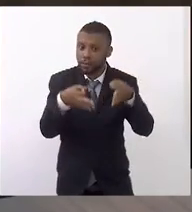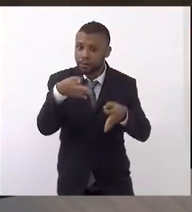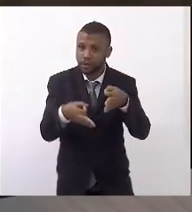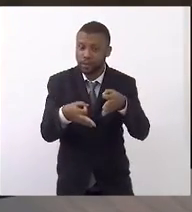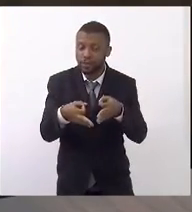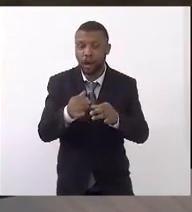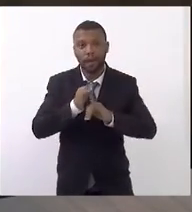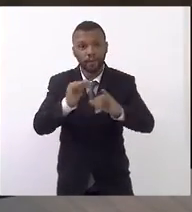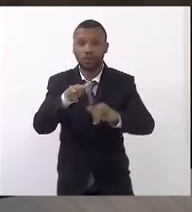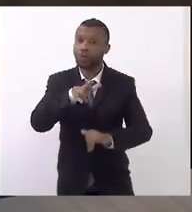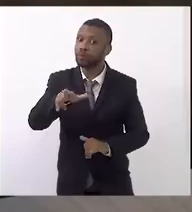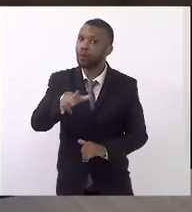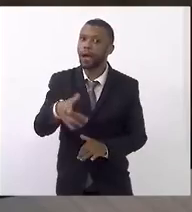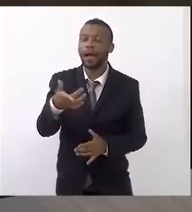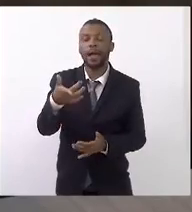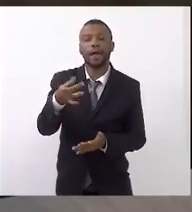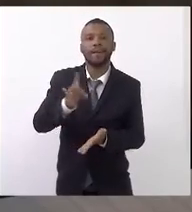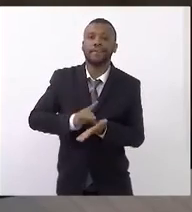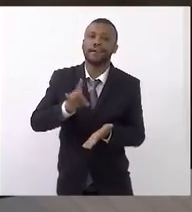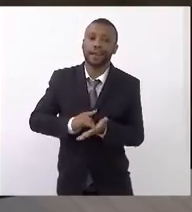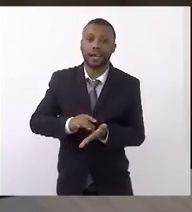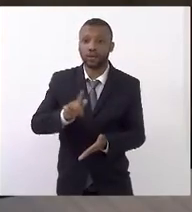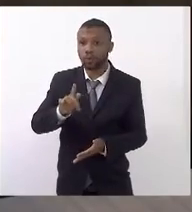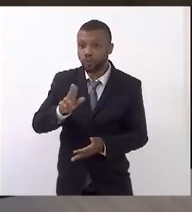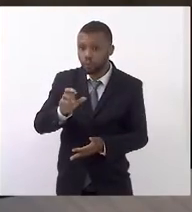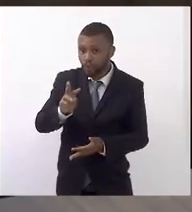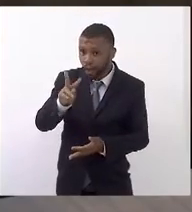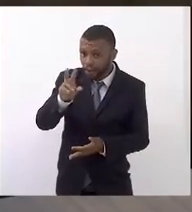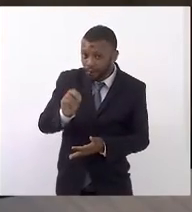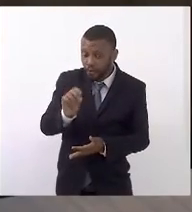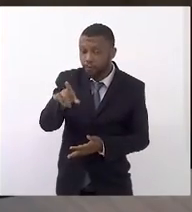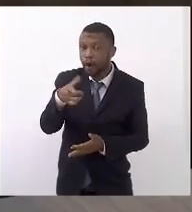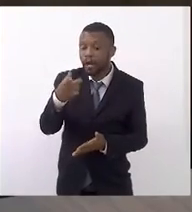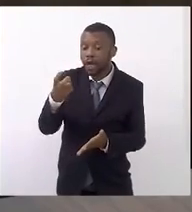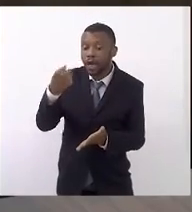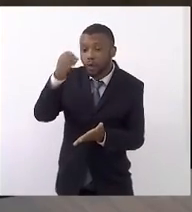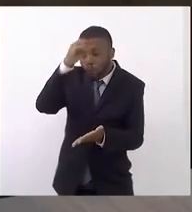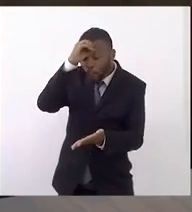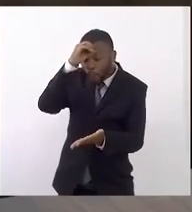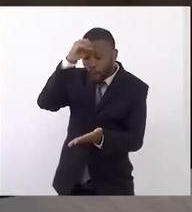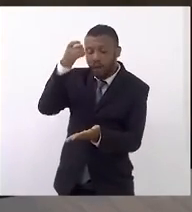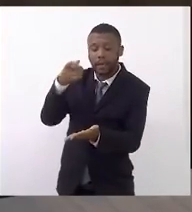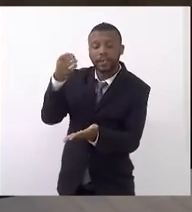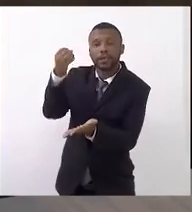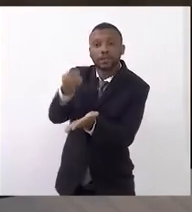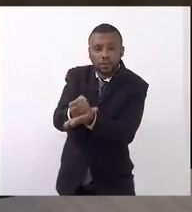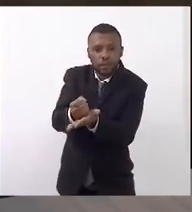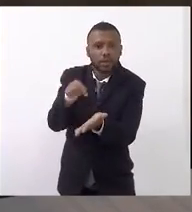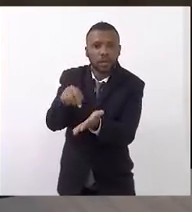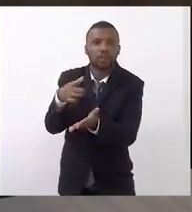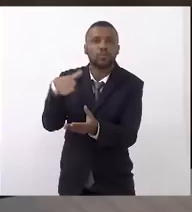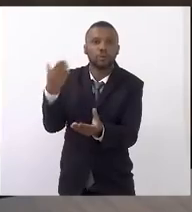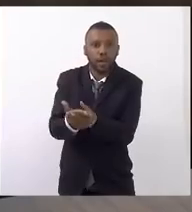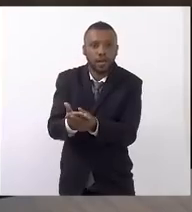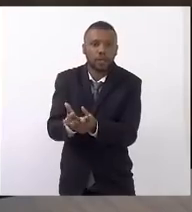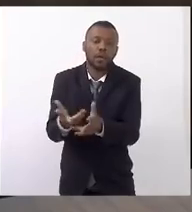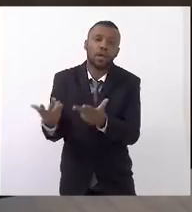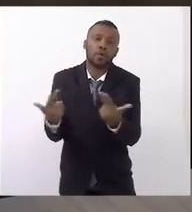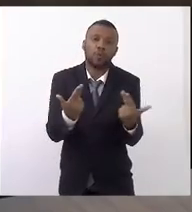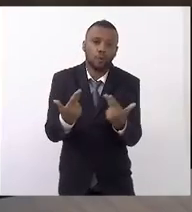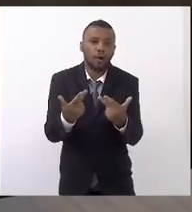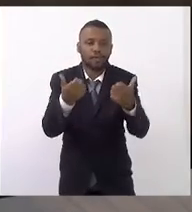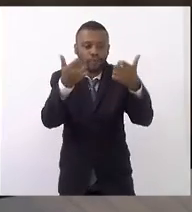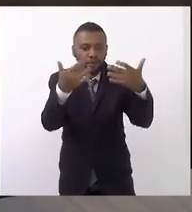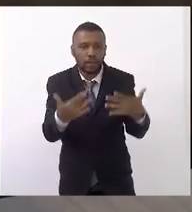é verdade. Gustavo foi inocentado no seu processo. Inocentado, como disse mesmo os desembargadores,